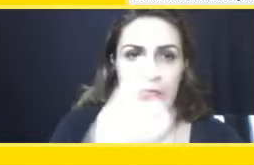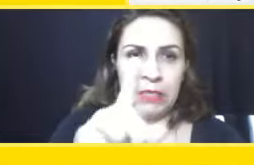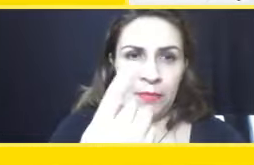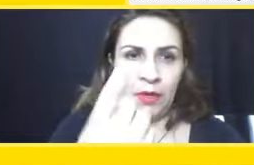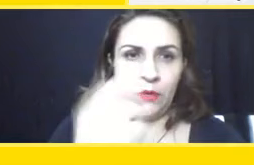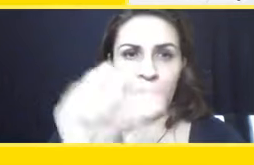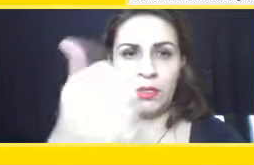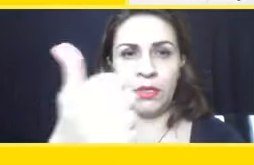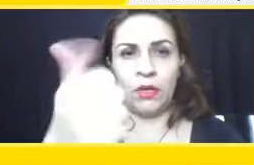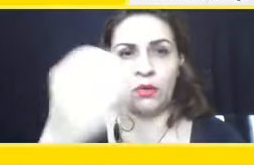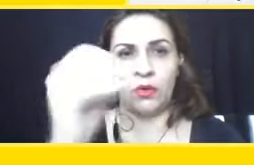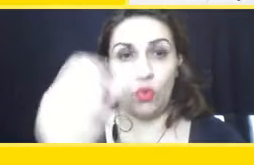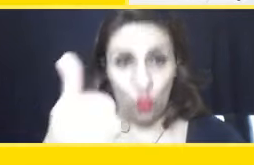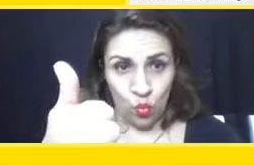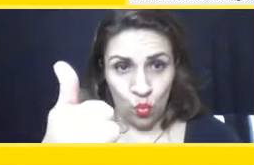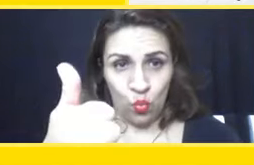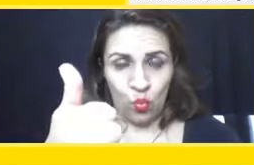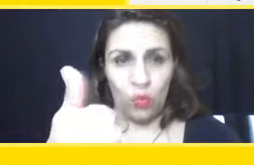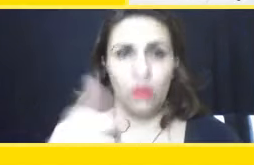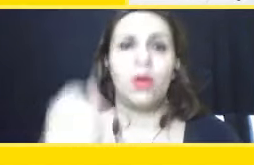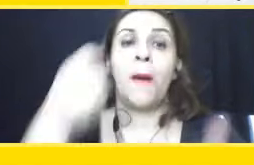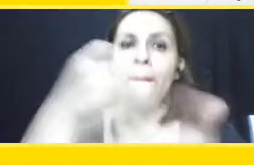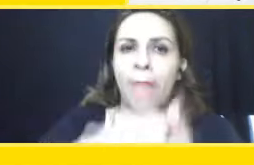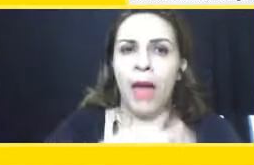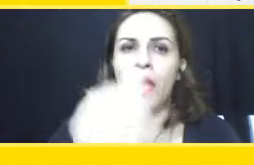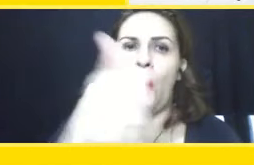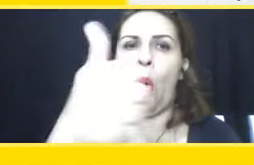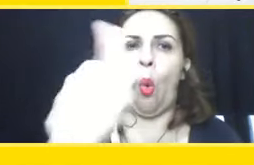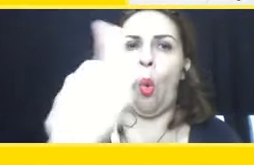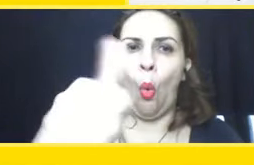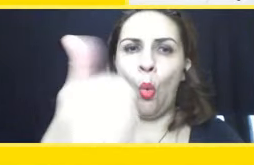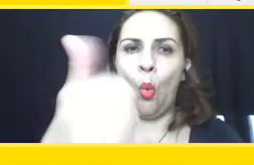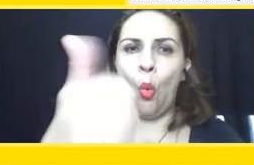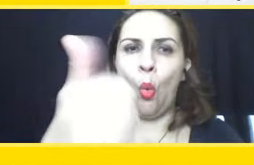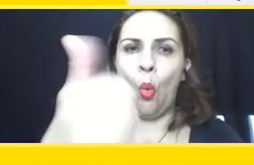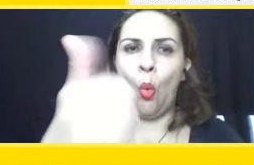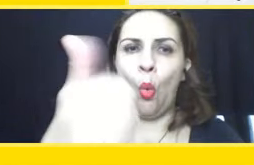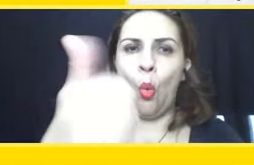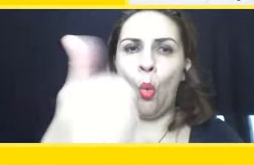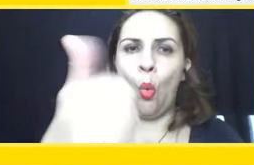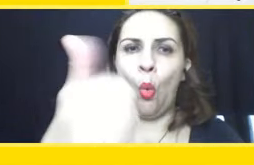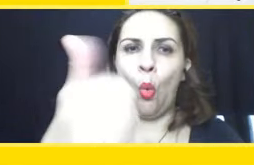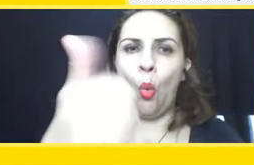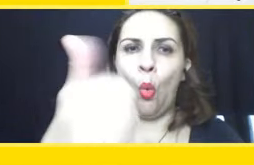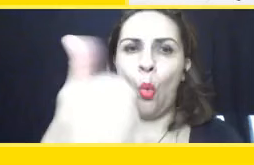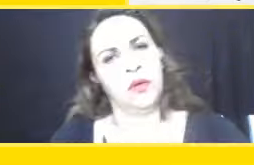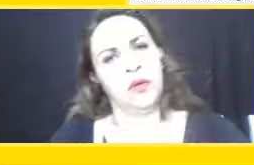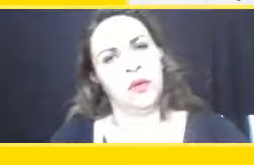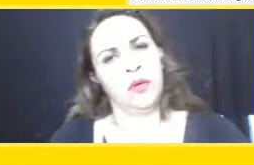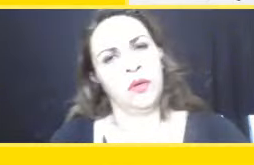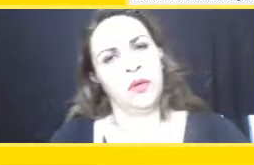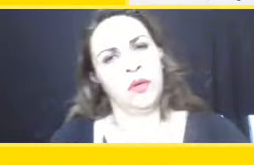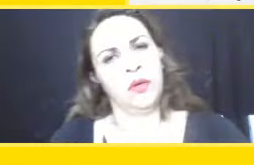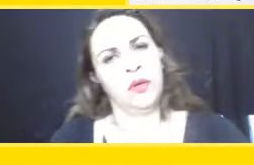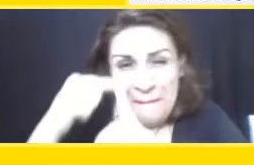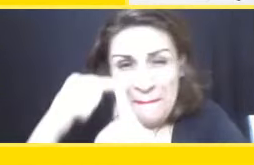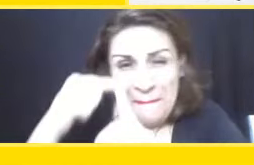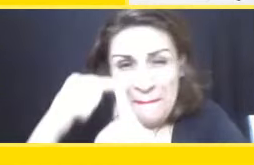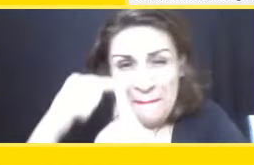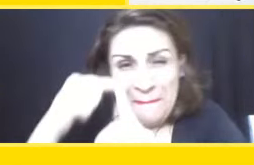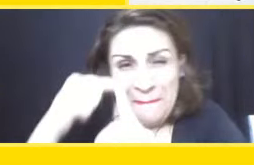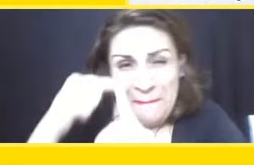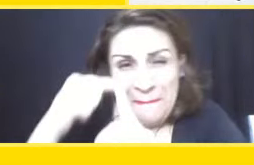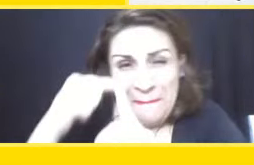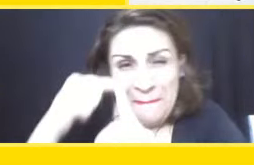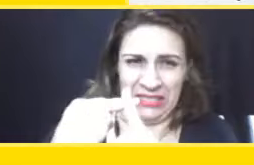R$ 6.101, vai contribuir com 11%, certo? Certo. E quem ganha acima do teto